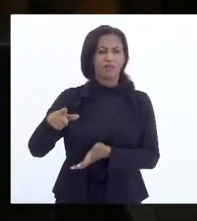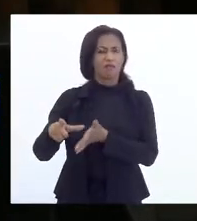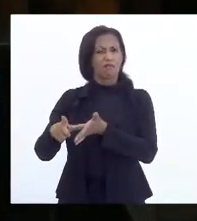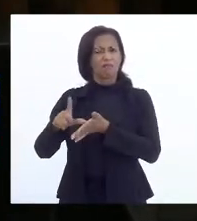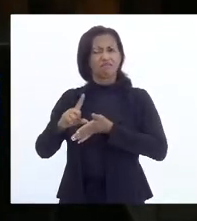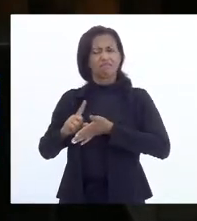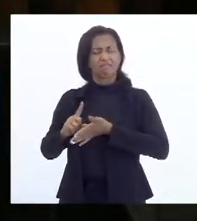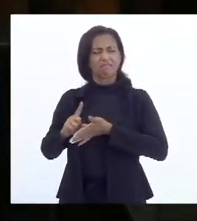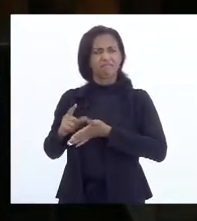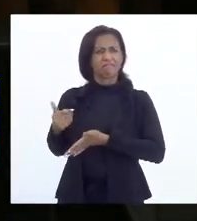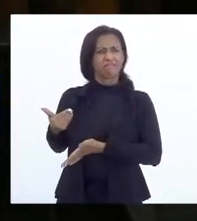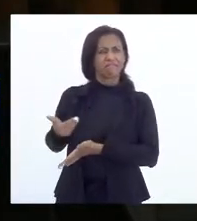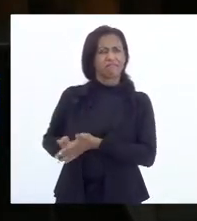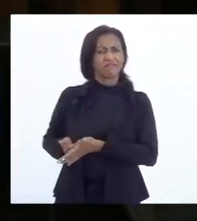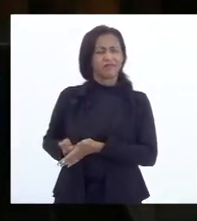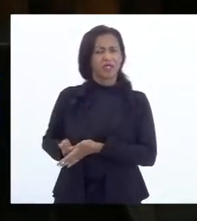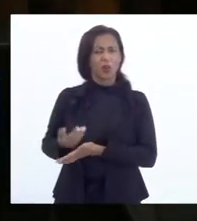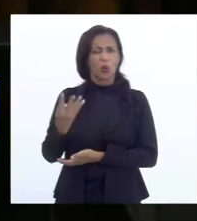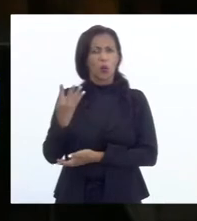antecipando